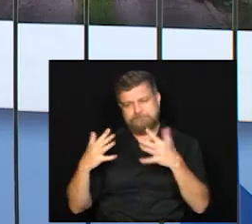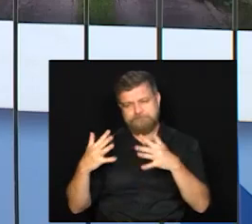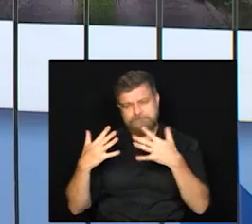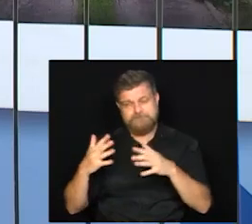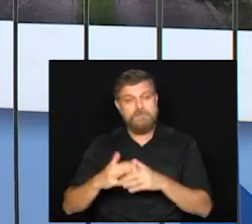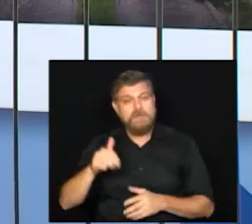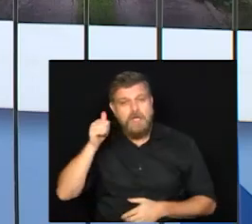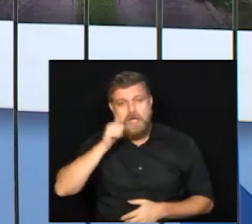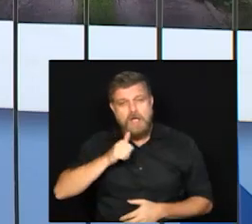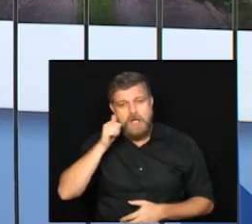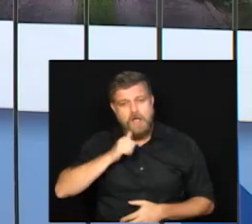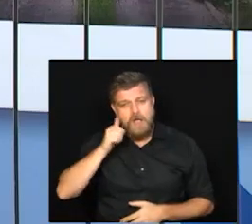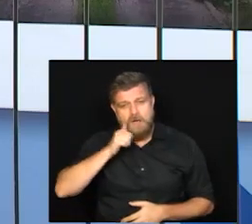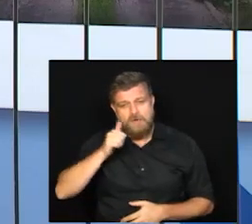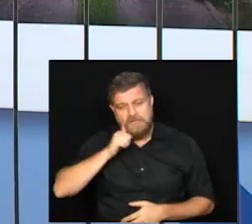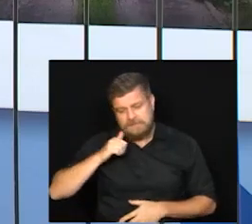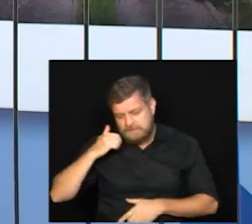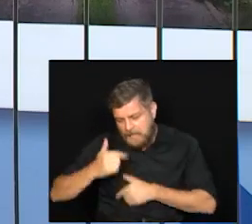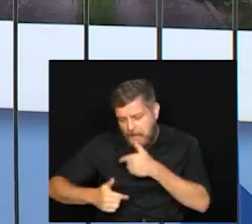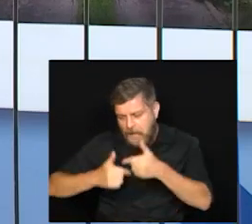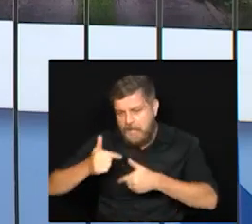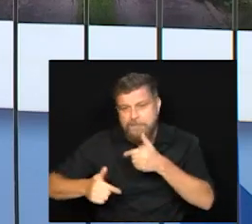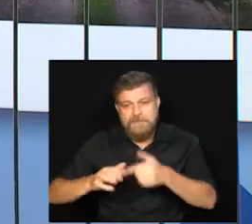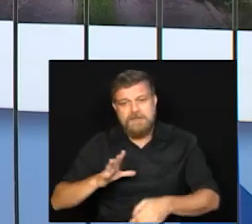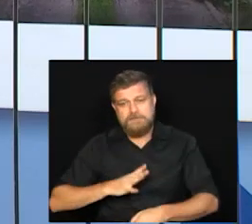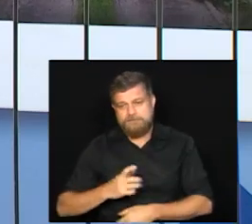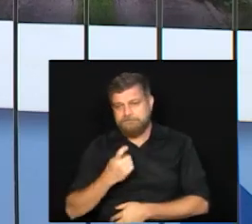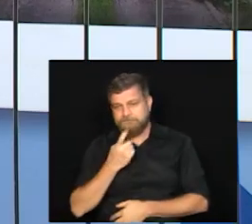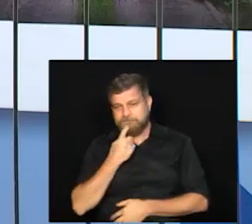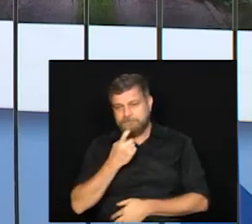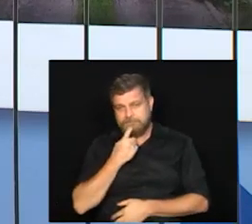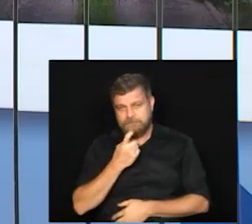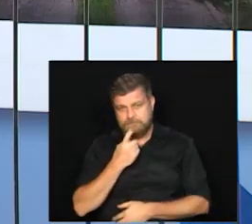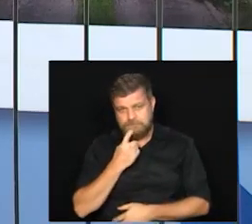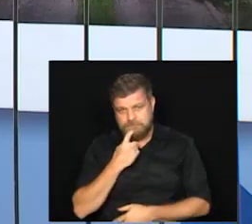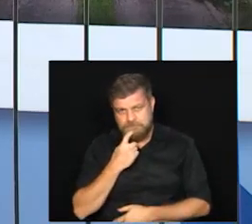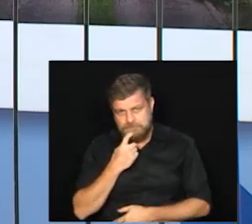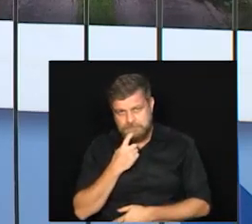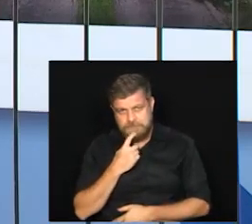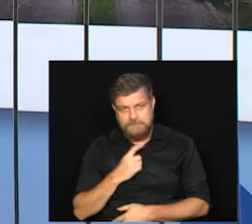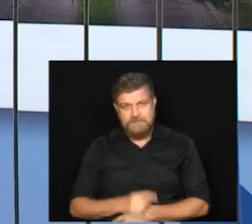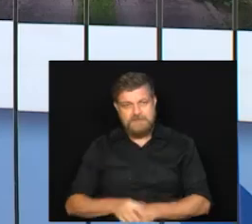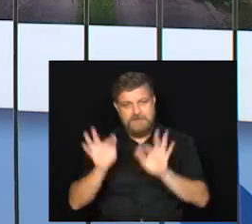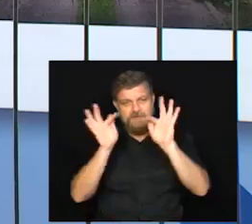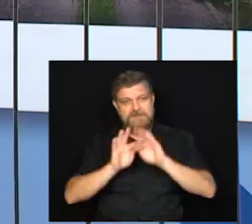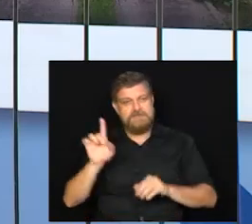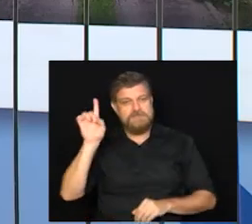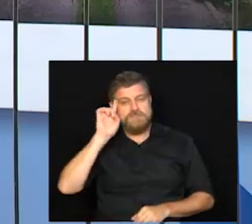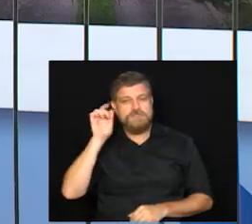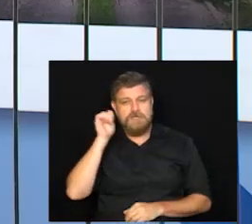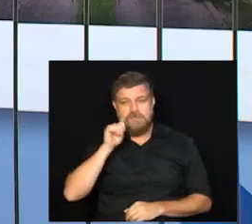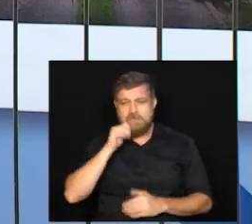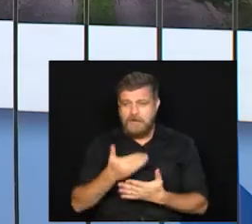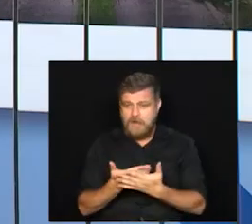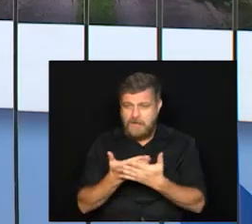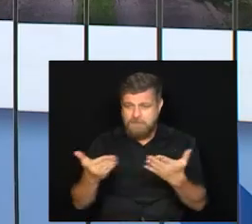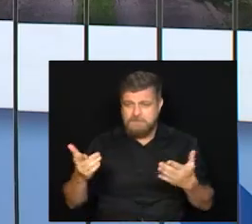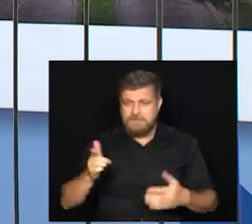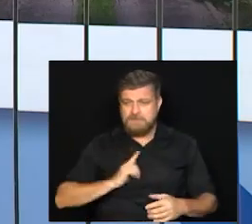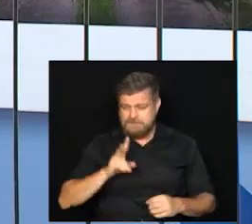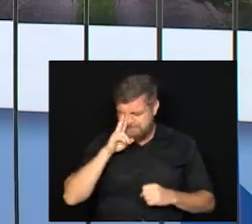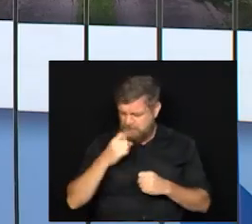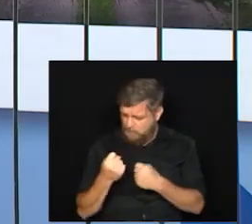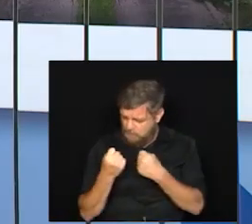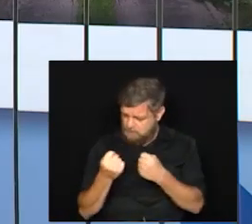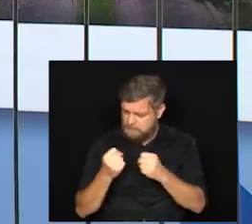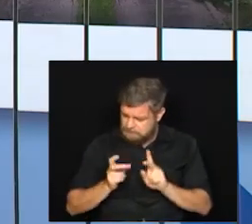às mulheres que atuam aqui na nossa cidade de Campinas. E um feliz Dia da Mulher para você, que continue com toda essa força